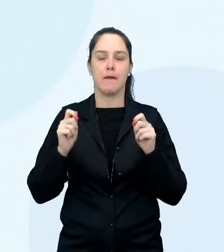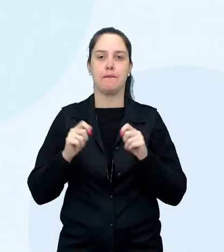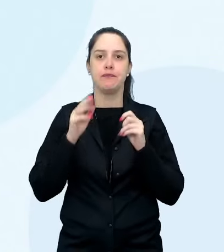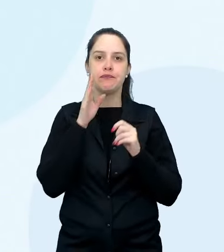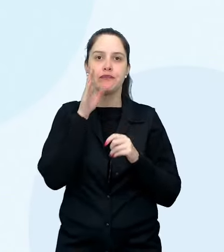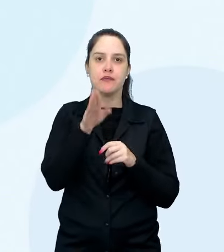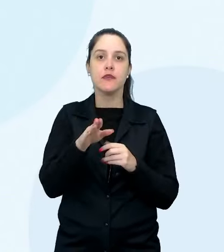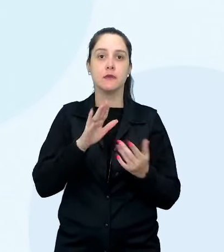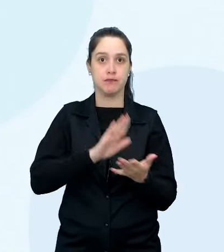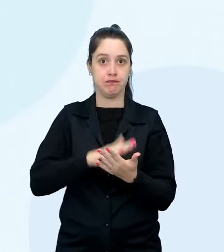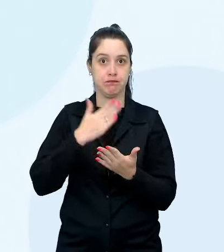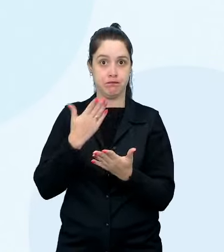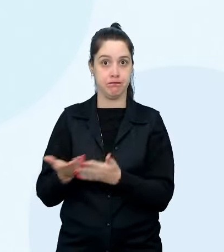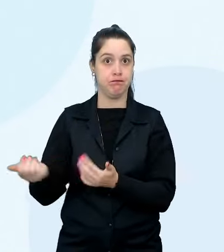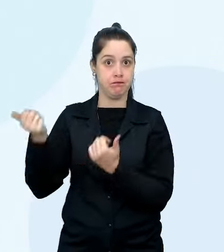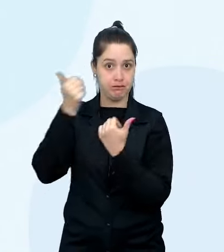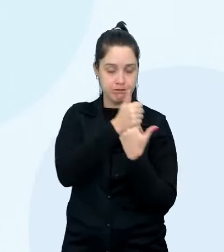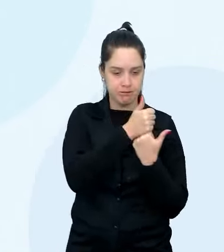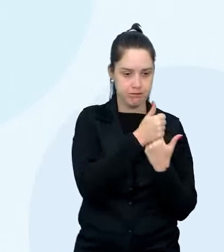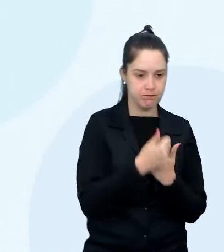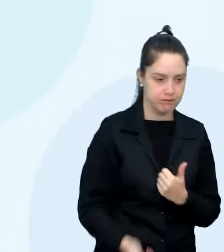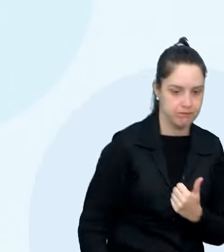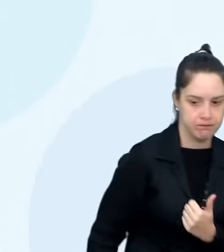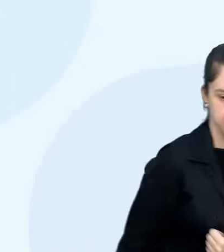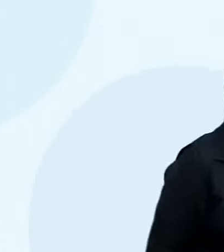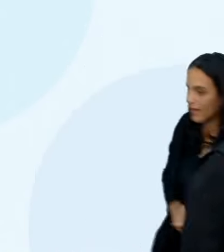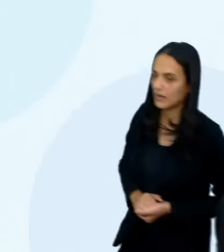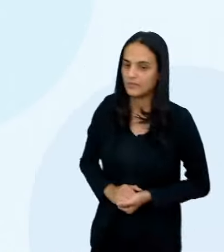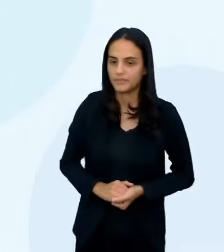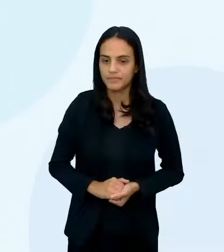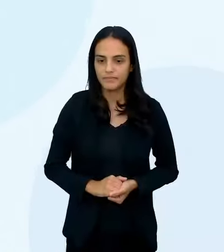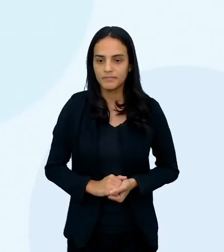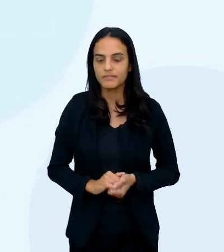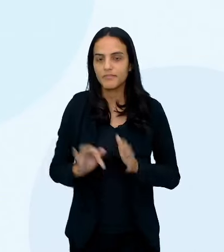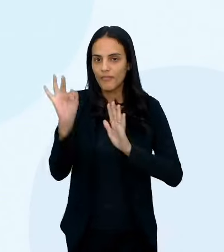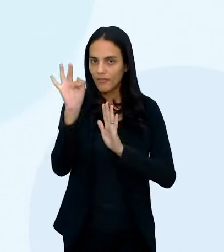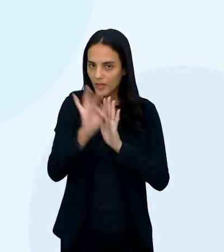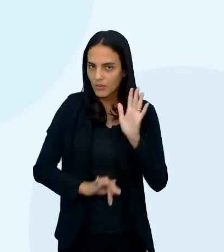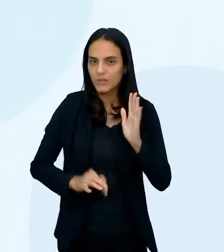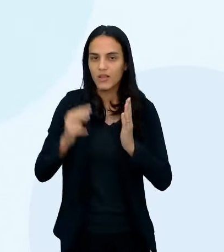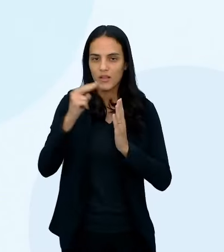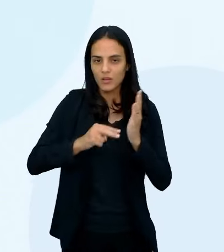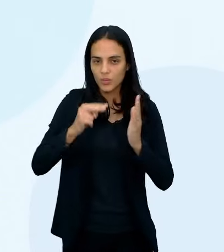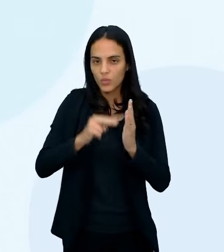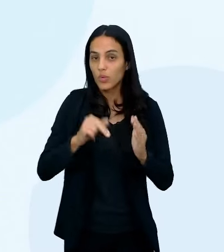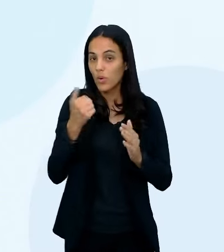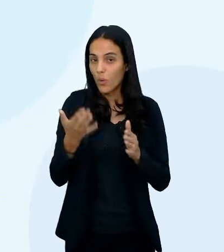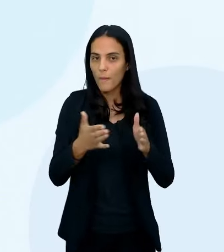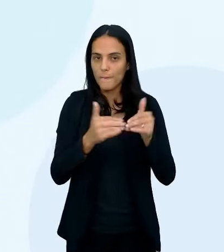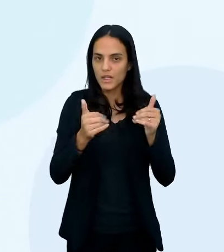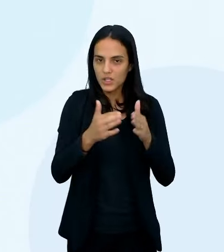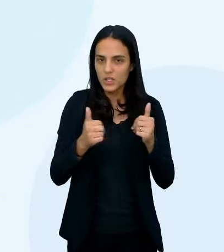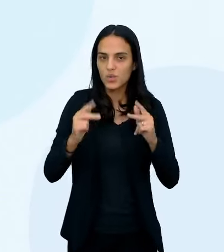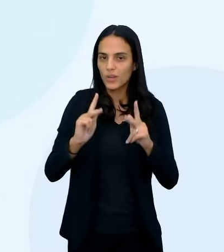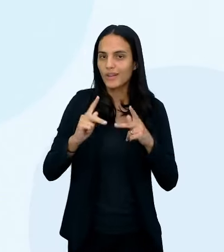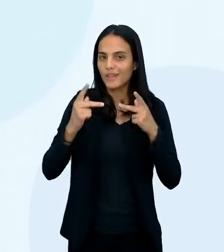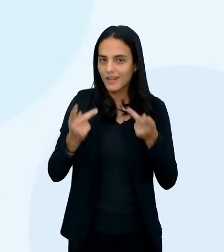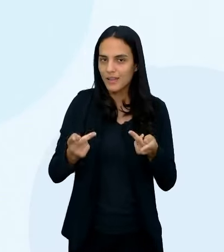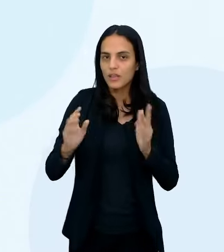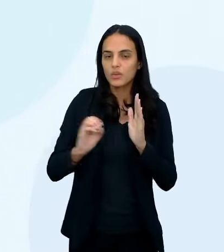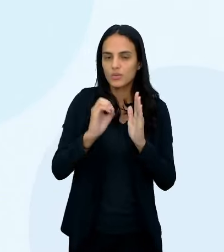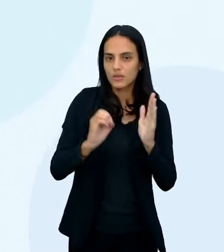Principalmente, se você precisa passar um texto para eles fazerem uma leitura, ou pedir um link do centro